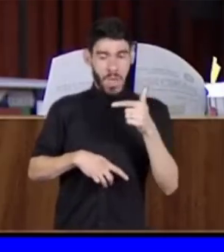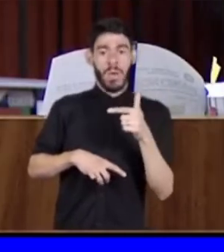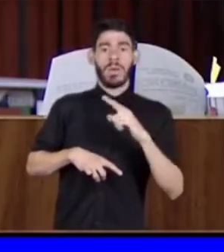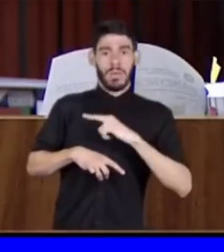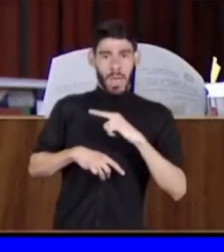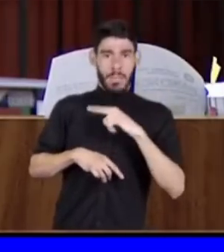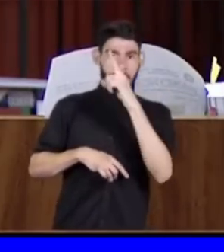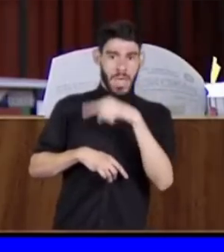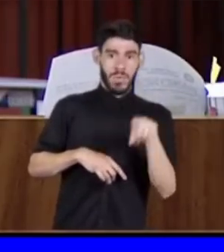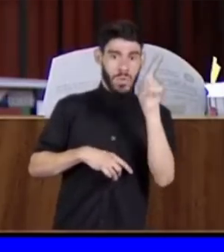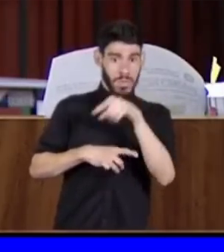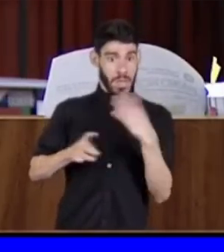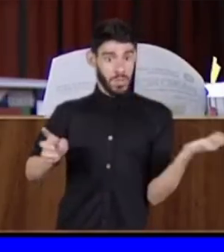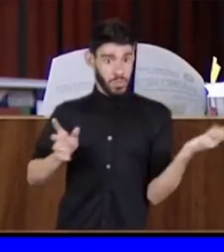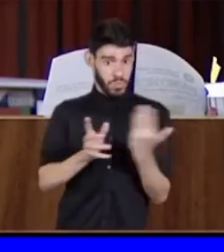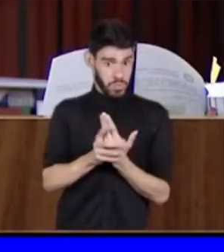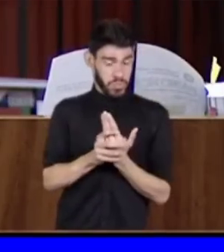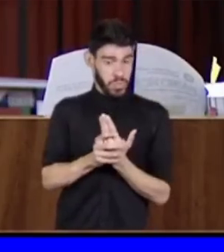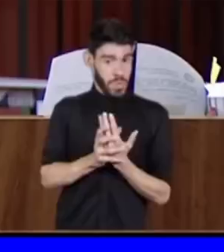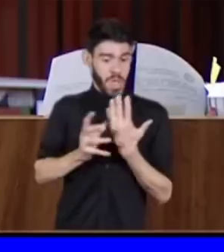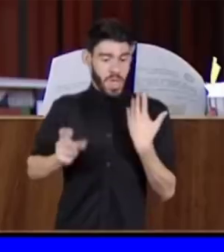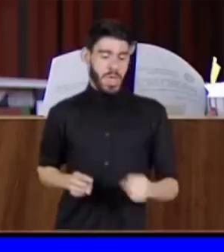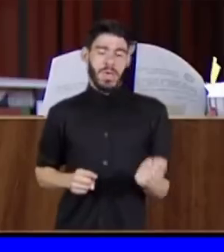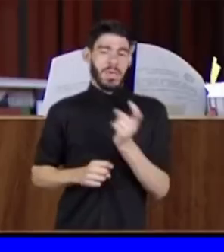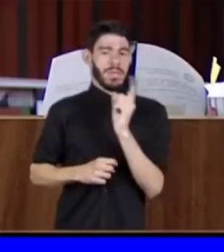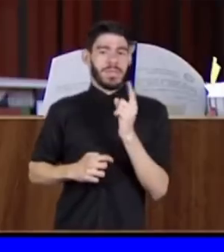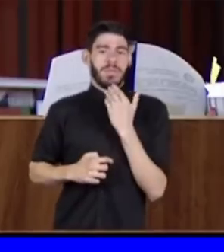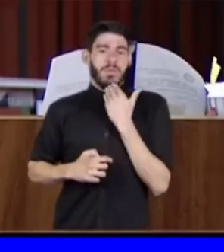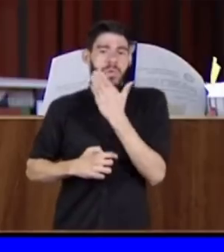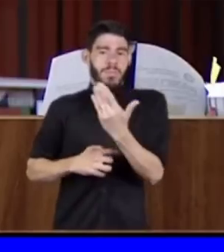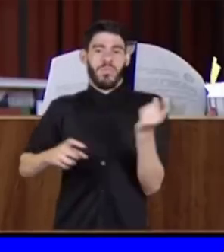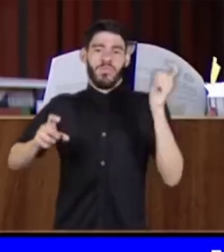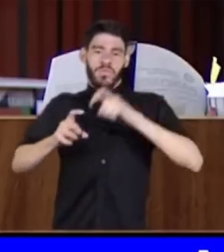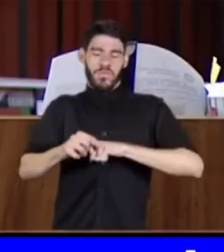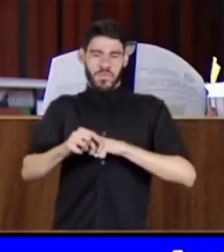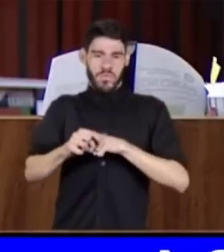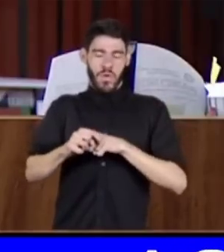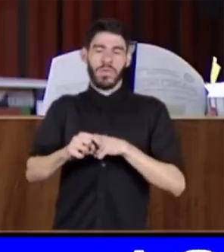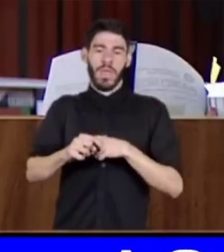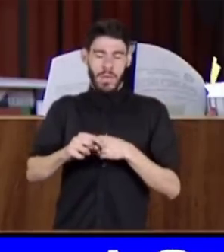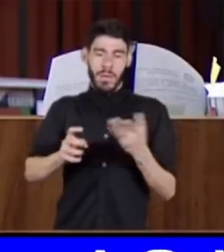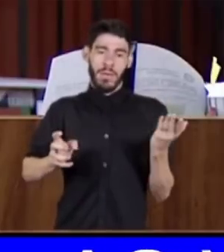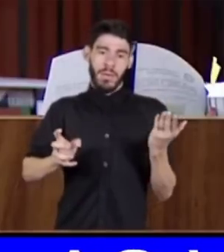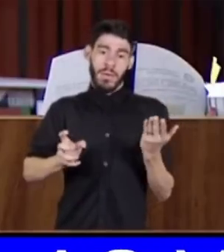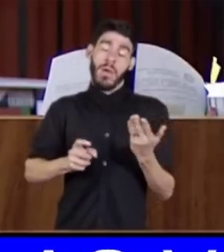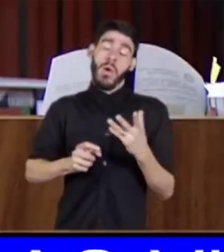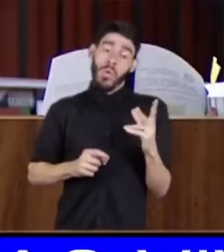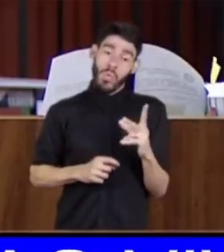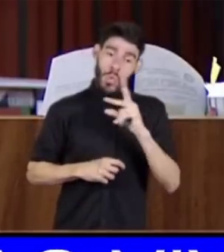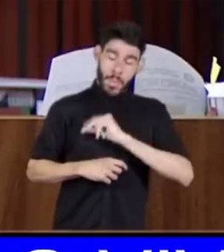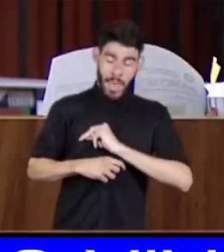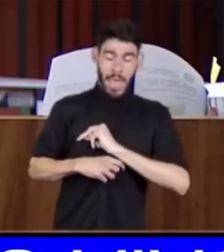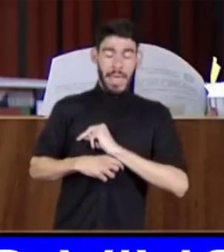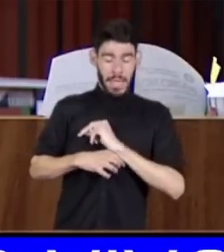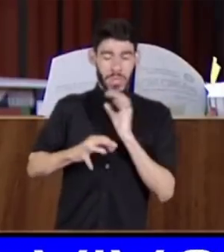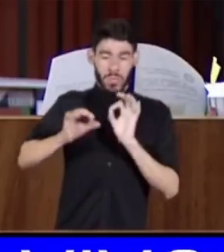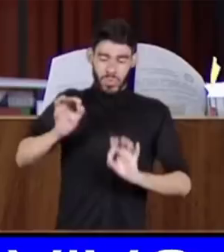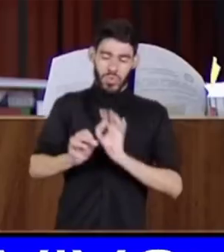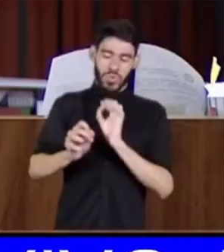nulidade processual, bem como indeferiu o requerimento de reabertura da instrução. No mérito, Sua Excelência